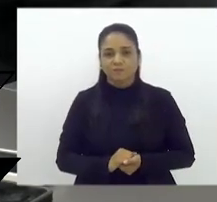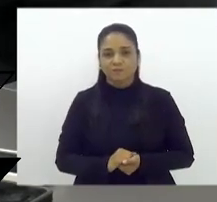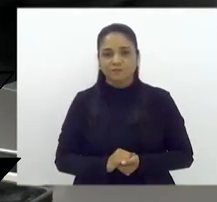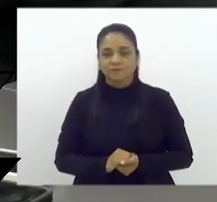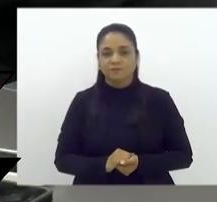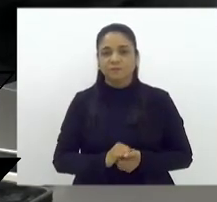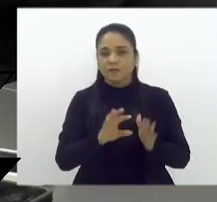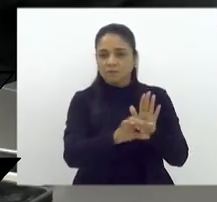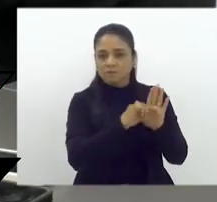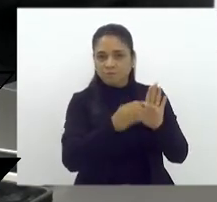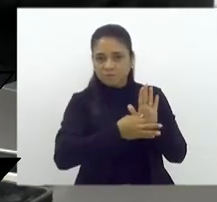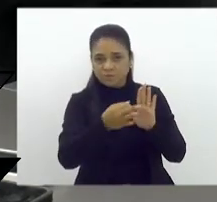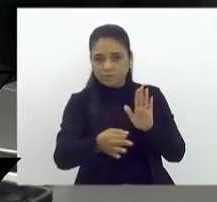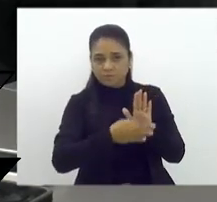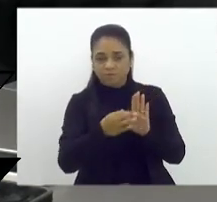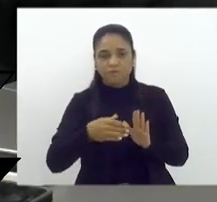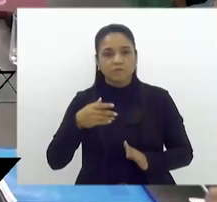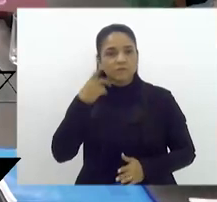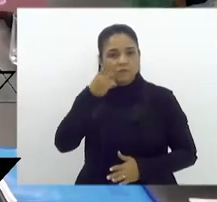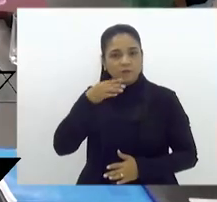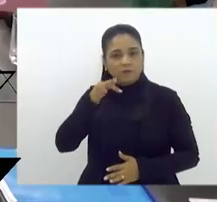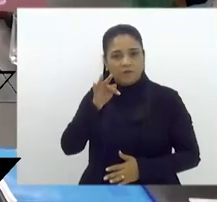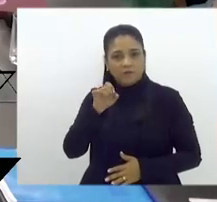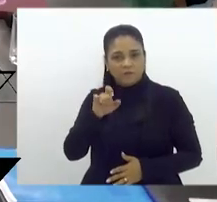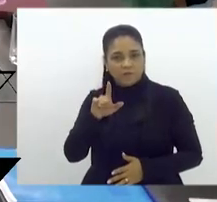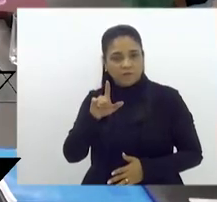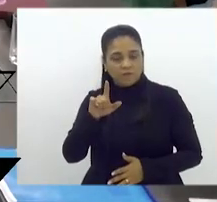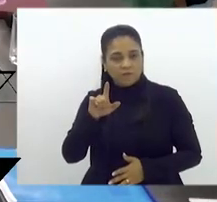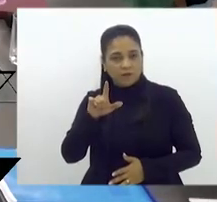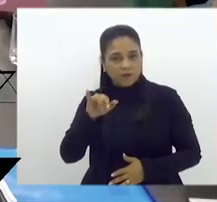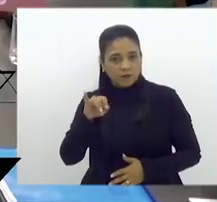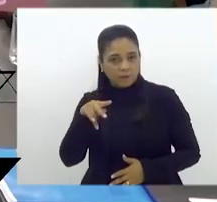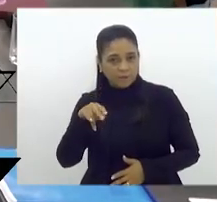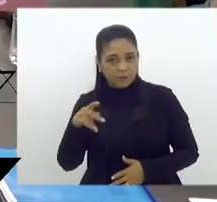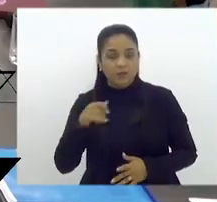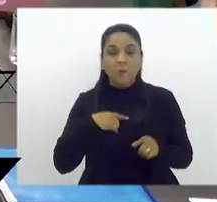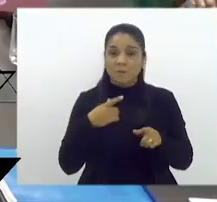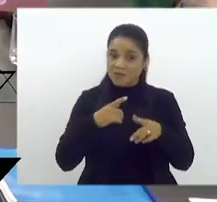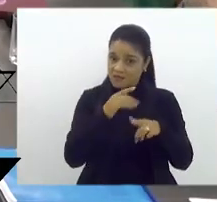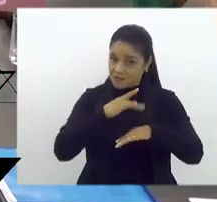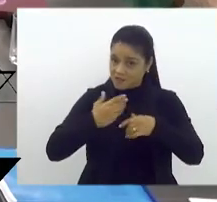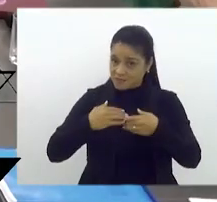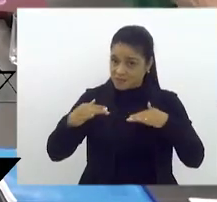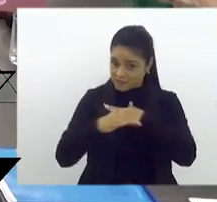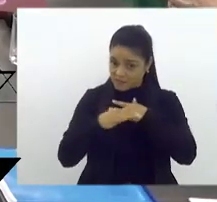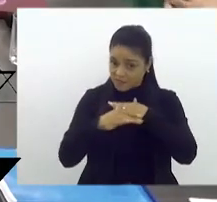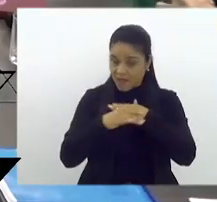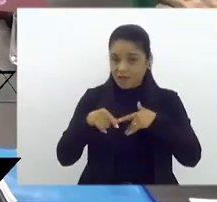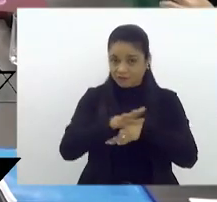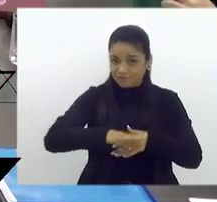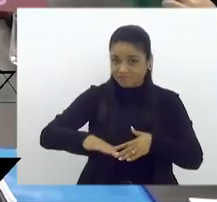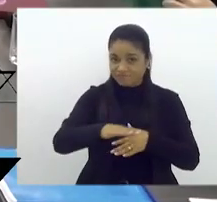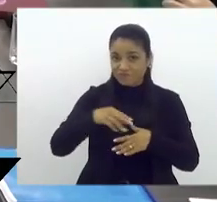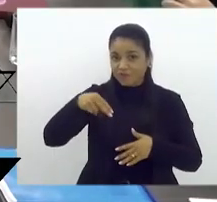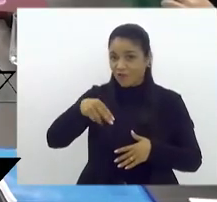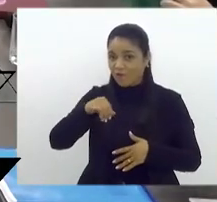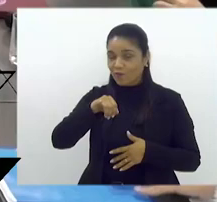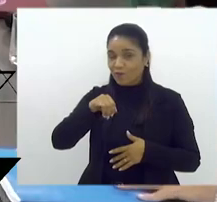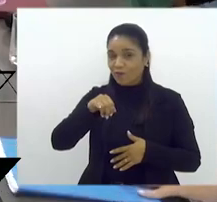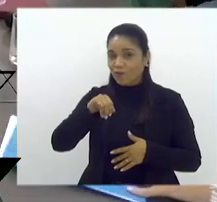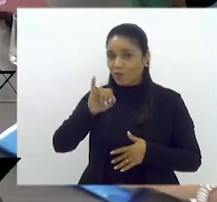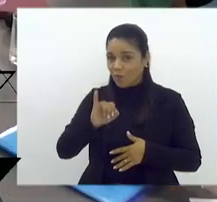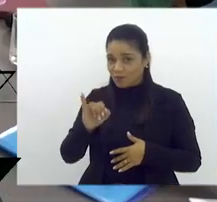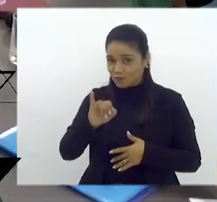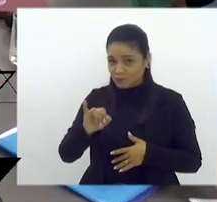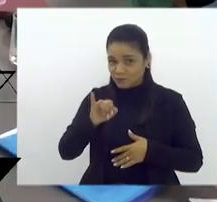Para aparecer, deputado Filipinho Raves. Inclusive, a minha cidade também é conhecida como Cidade da Laranja, que é os Laranjais de Nova Iguaçu. Eu vou pedir a